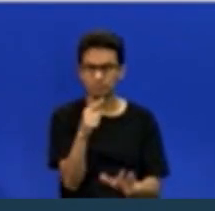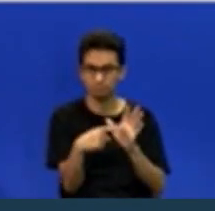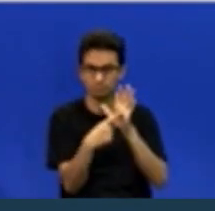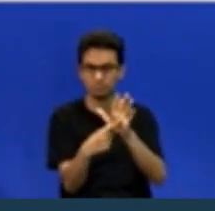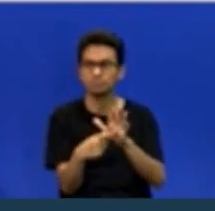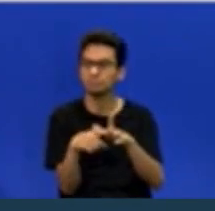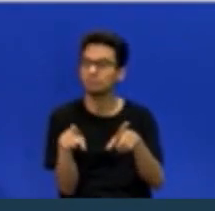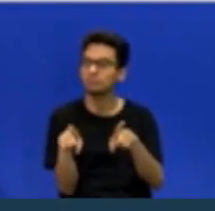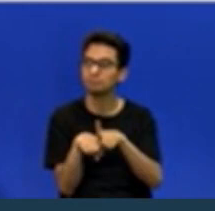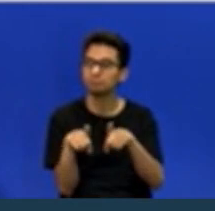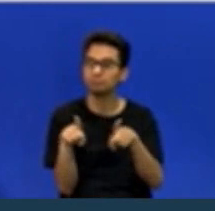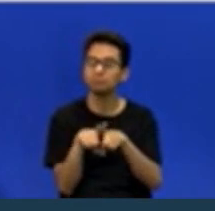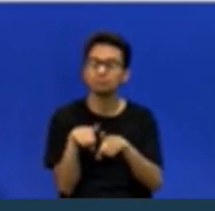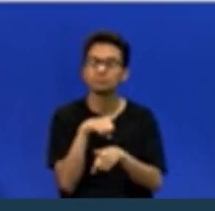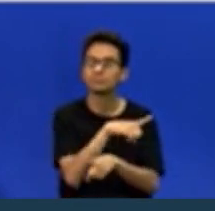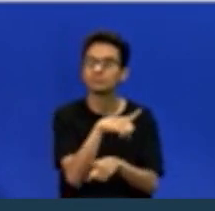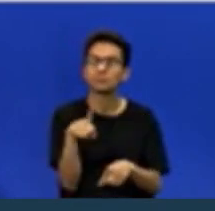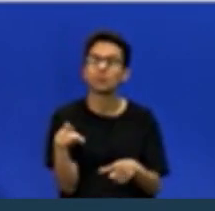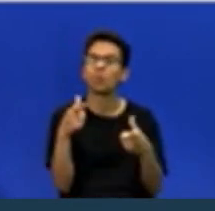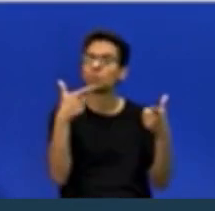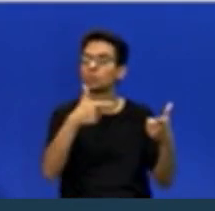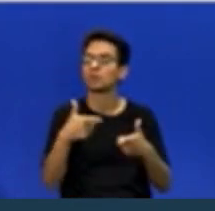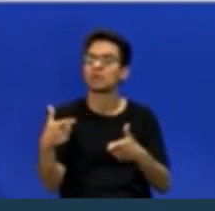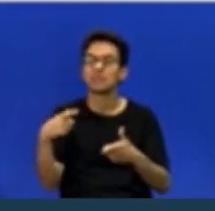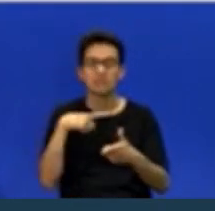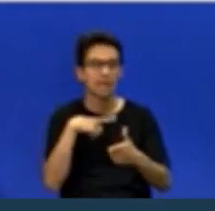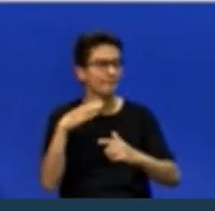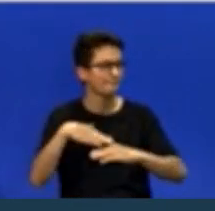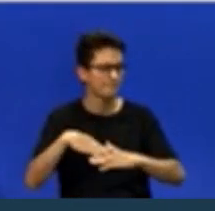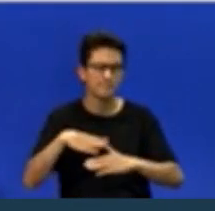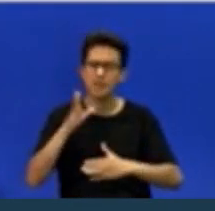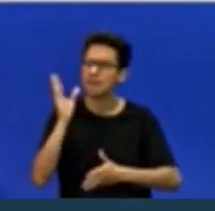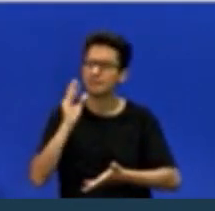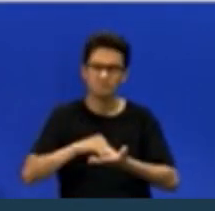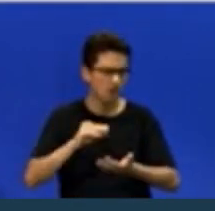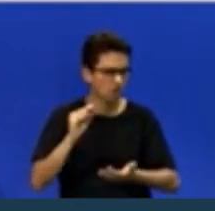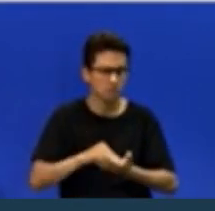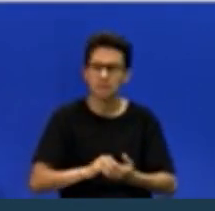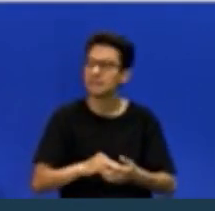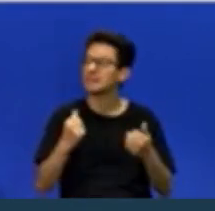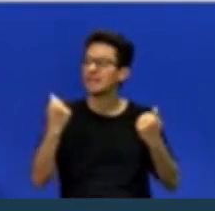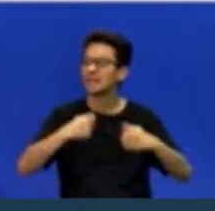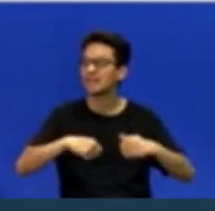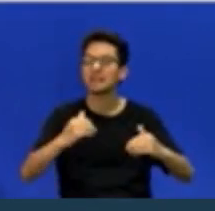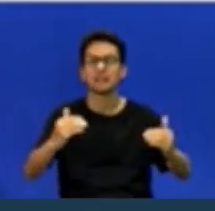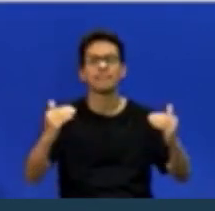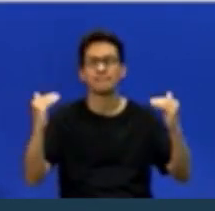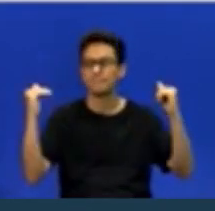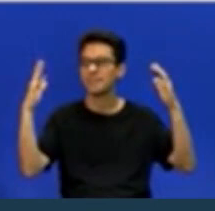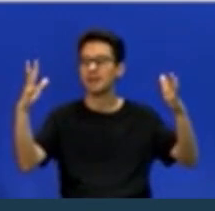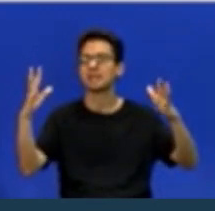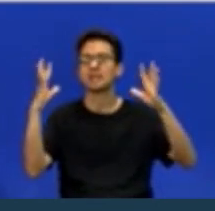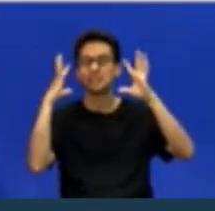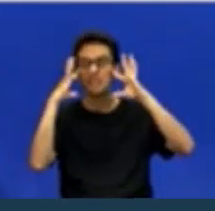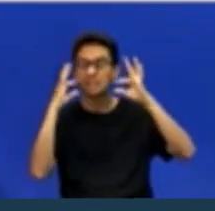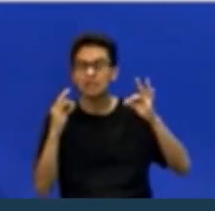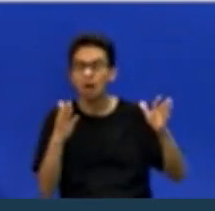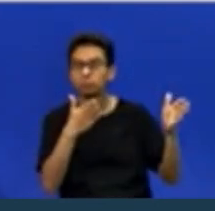apontar quais são os locais onde há uma maior carência, uma maior necessidade, um maior atendimento, uma